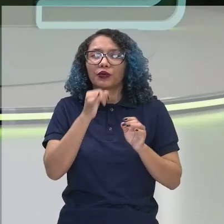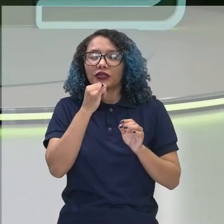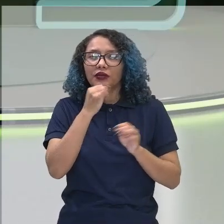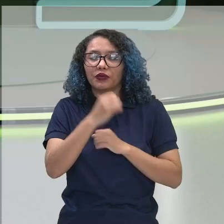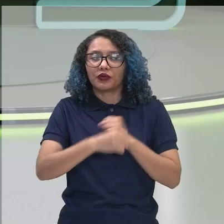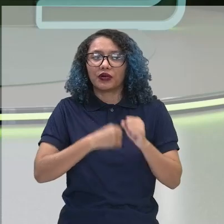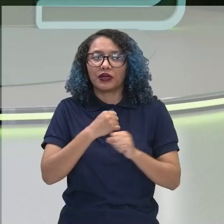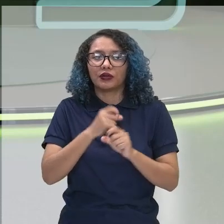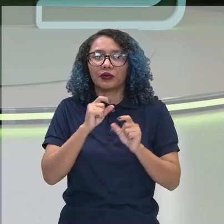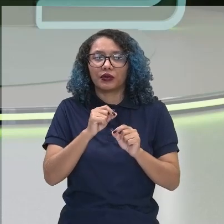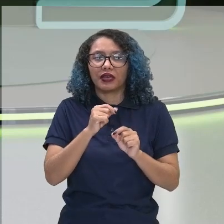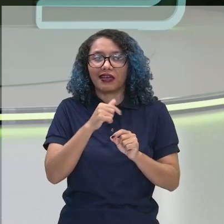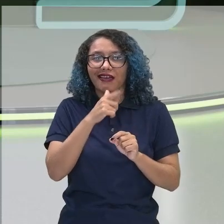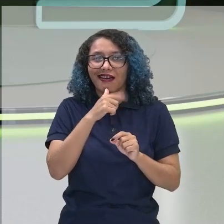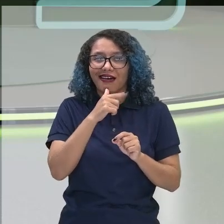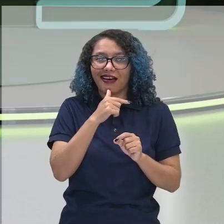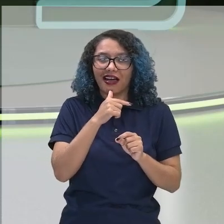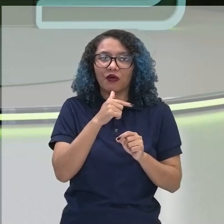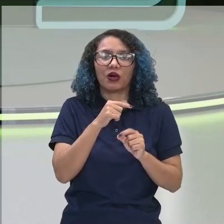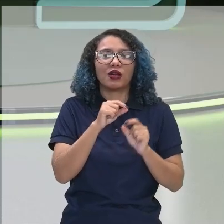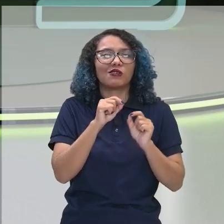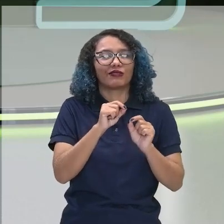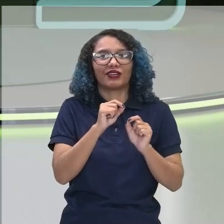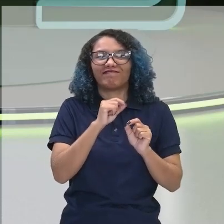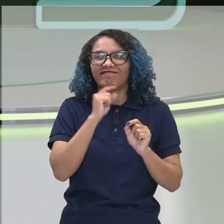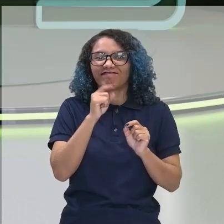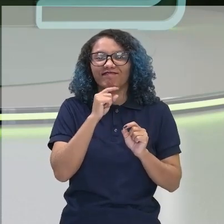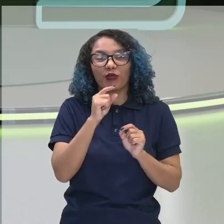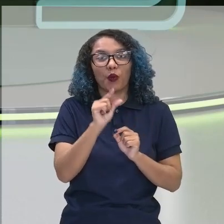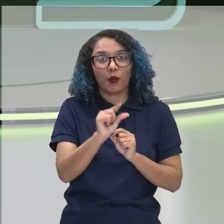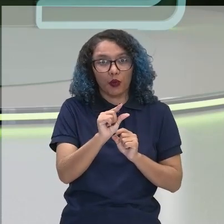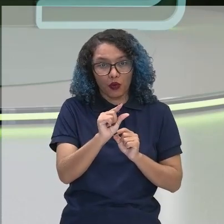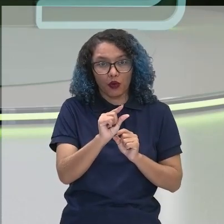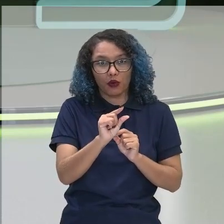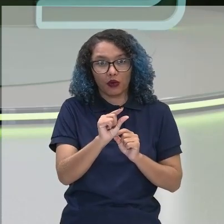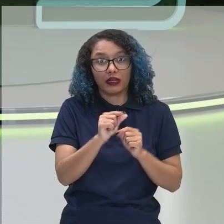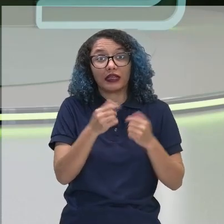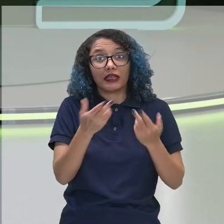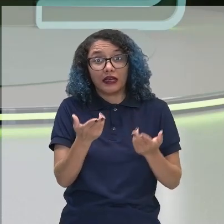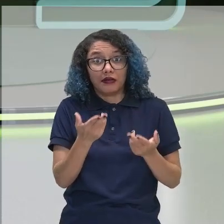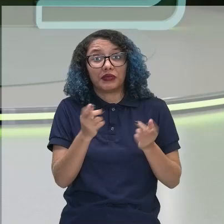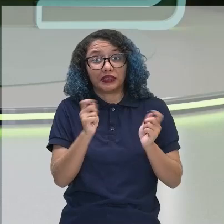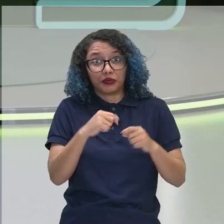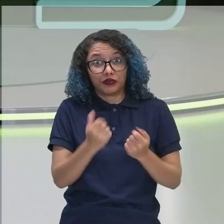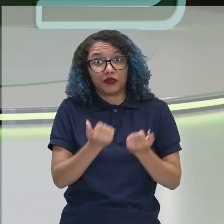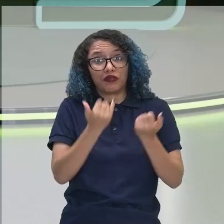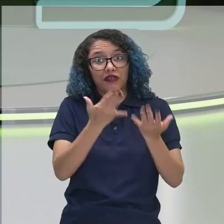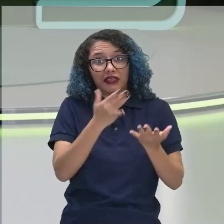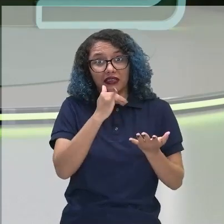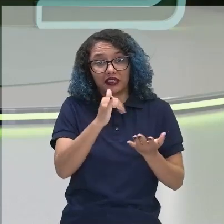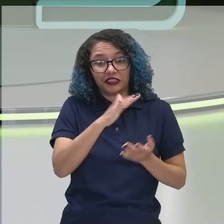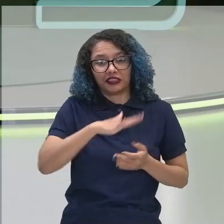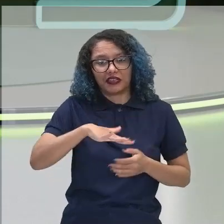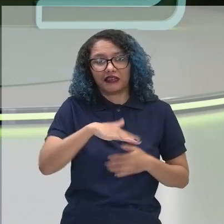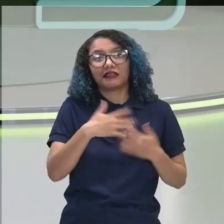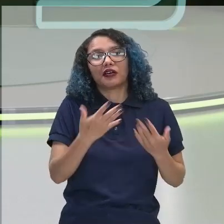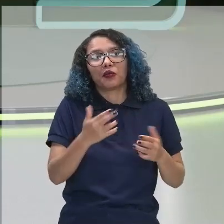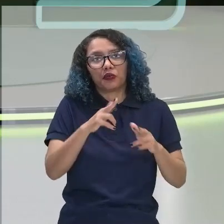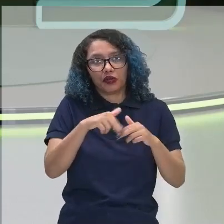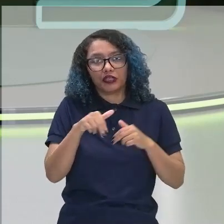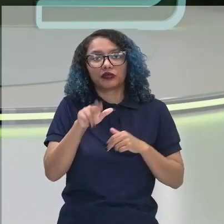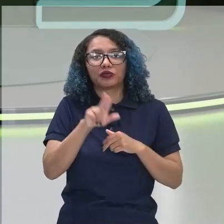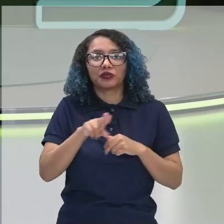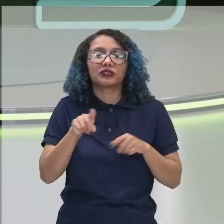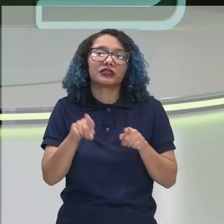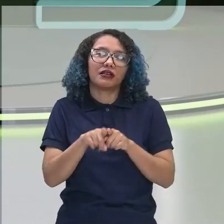as hidrelétricas não serão suficientes para suprir essa necessidade de energia elétrica na região. Então é por isso que sempre